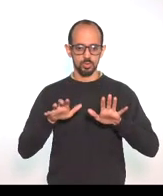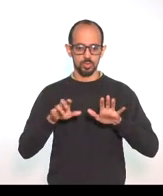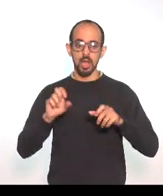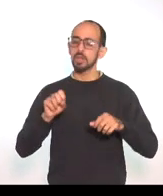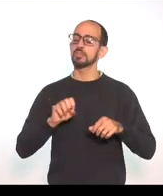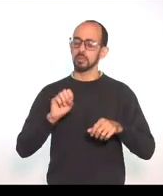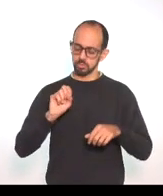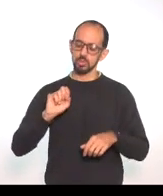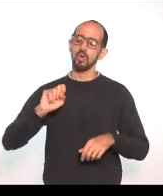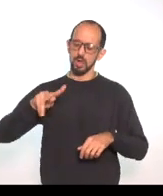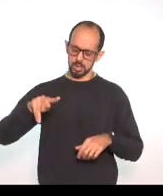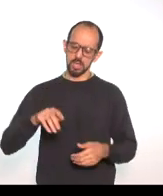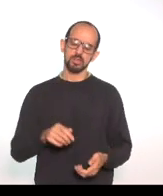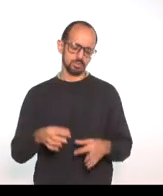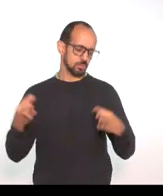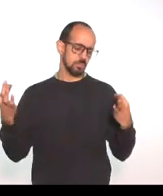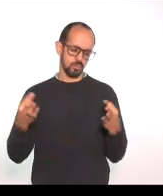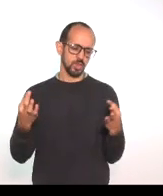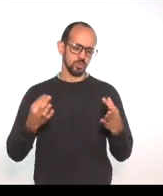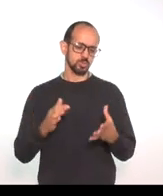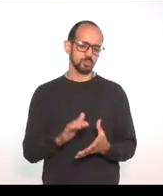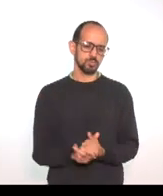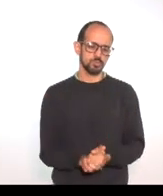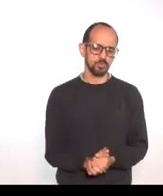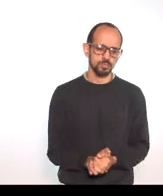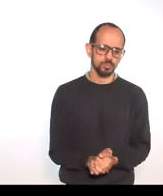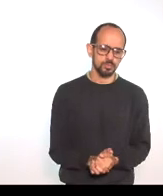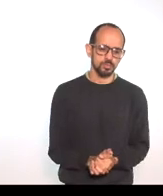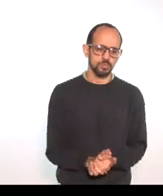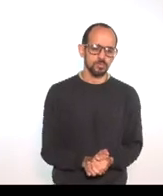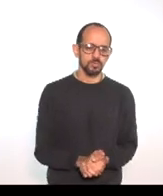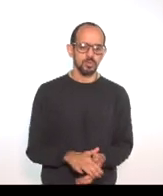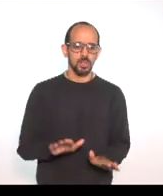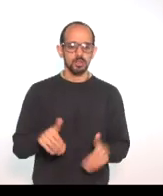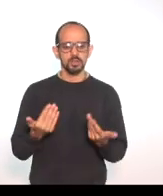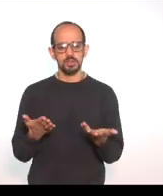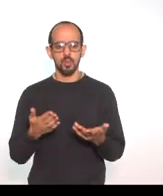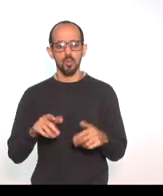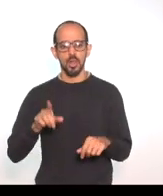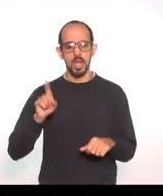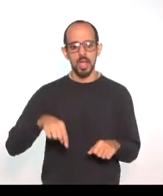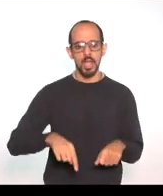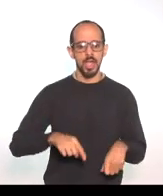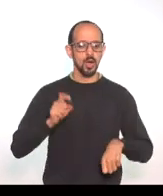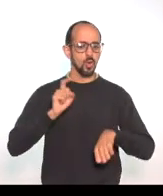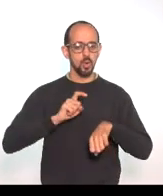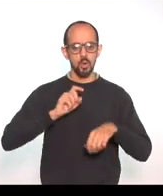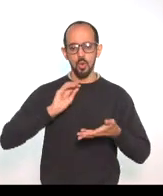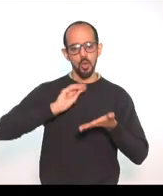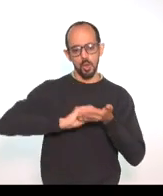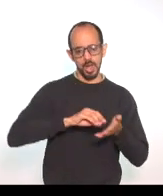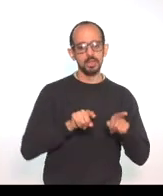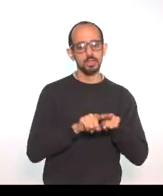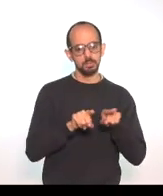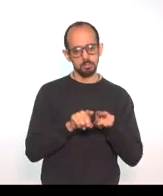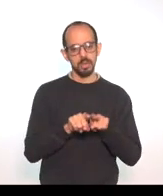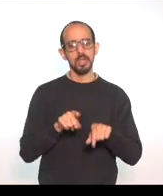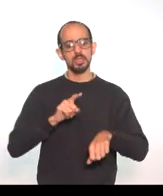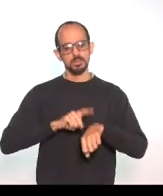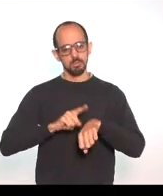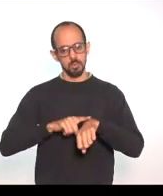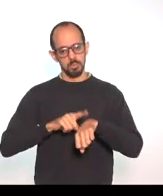mesmo perfeito e até a questão canal funcionalidade da pandemia das endemias a